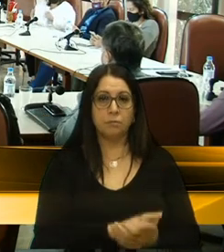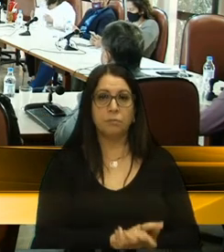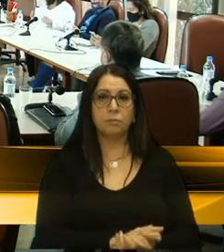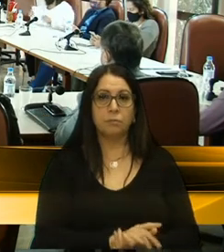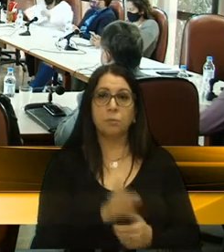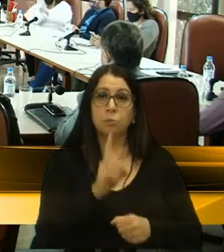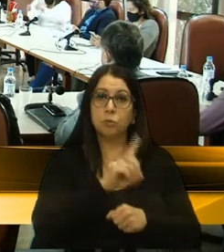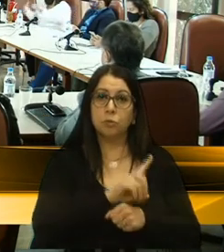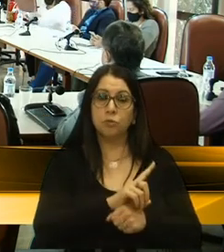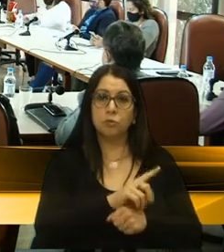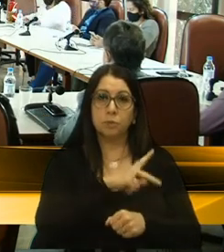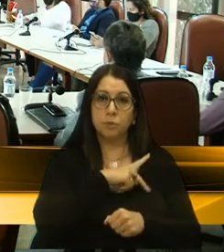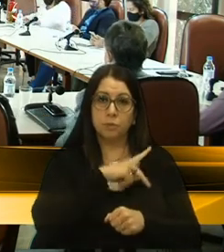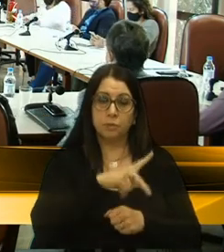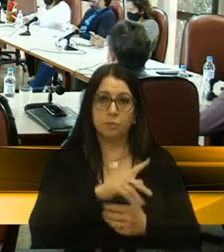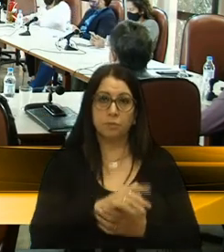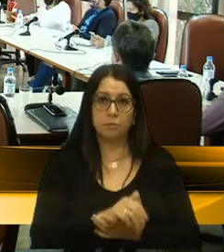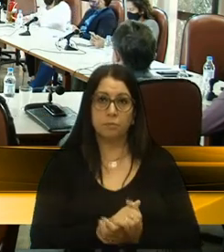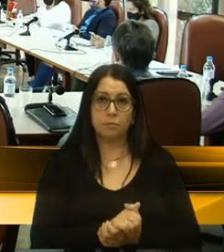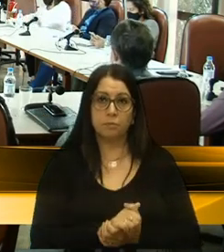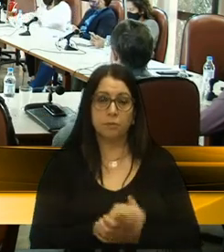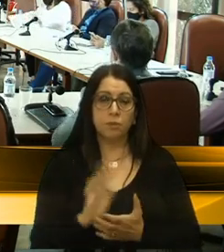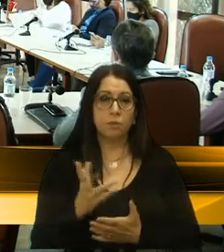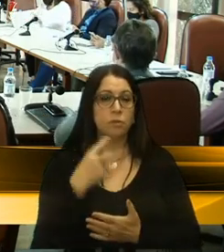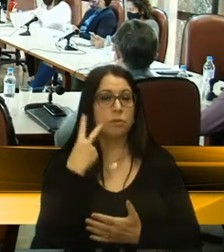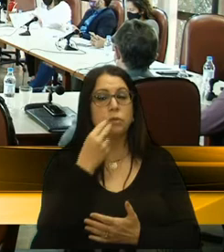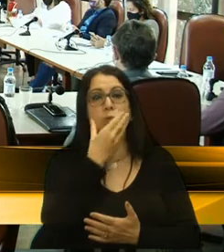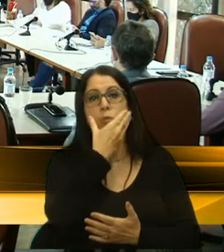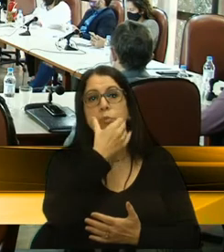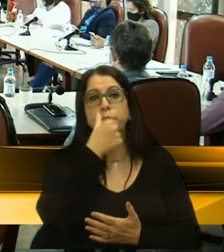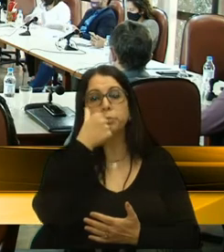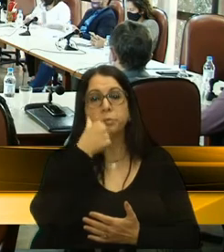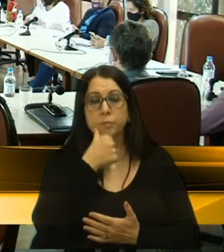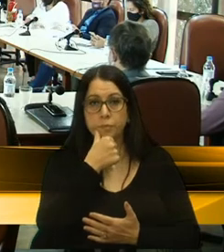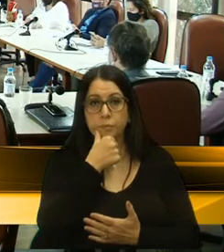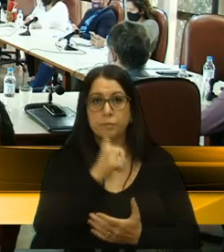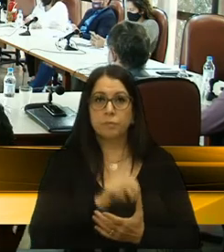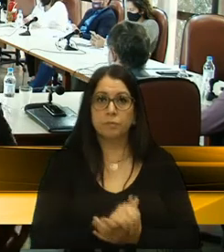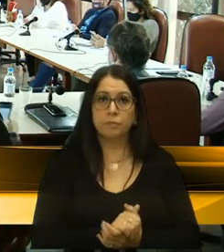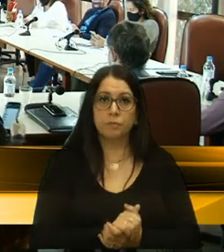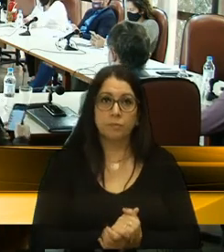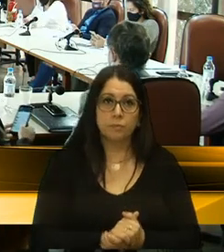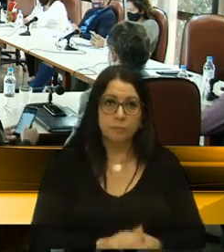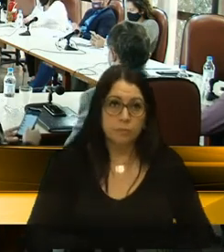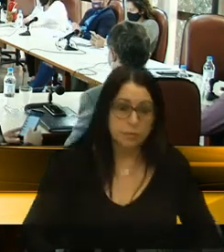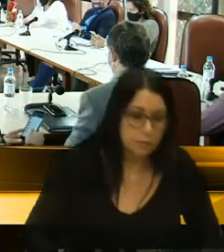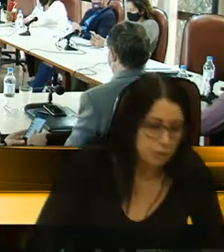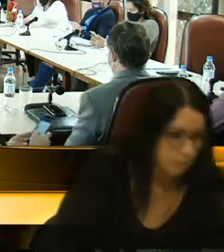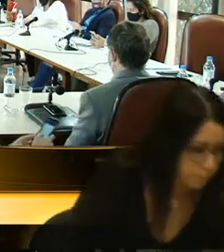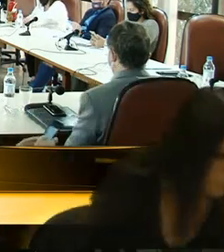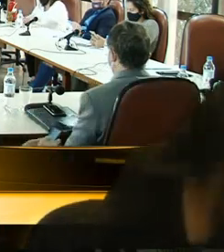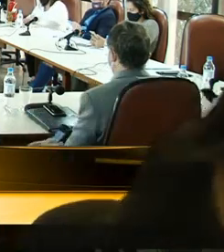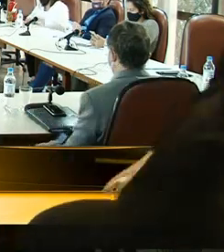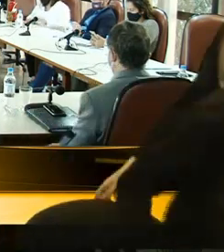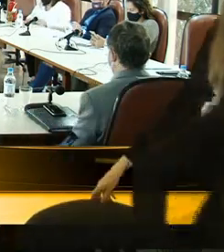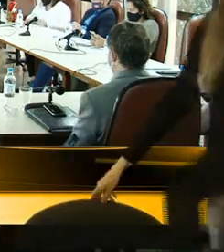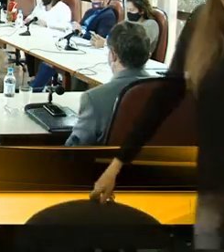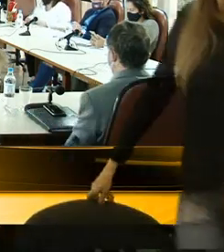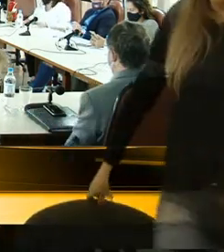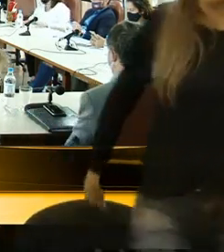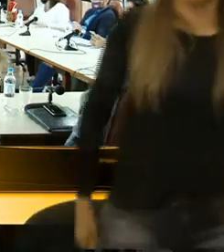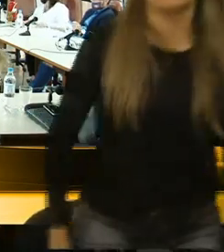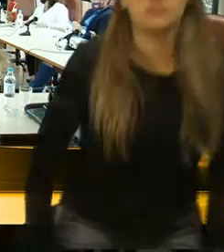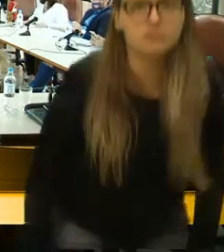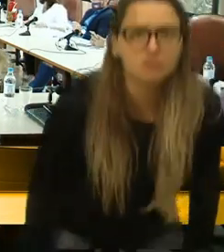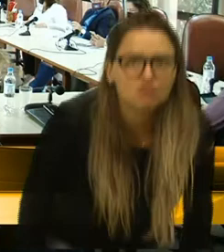Bom dia, senhor presidente, senhoras vereadoras, senhores vereadores. Bom dia aos que nos assistem pela